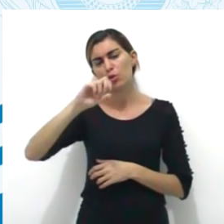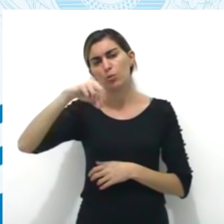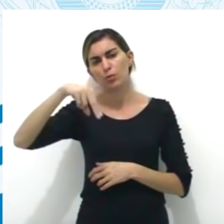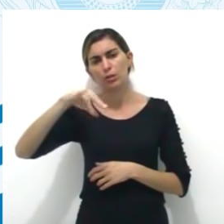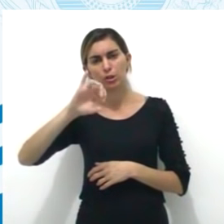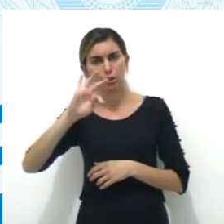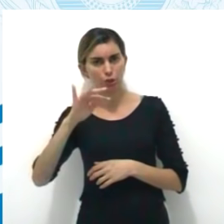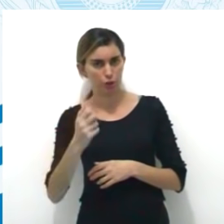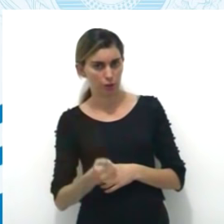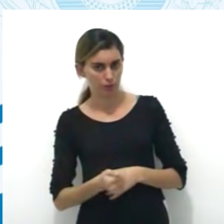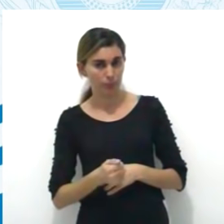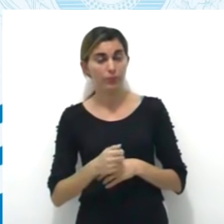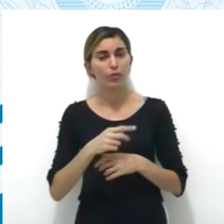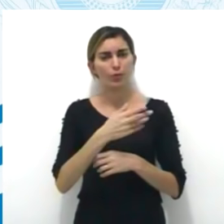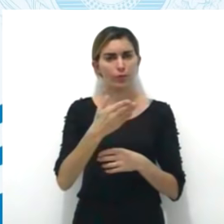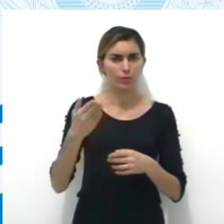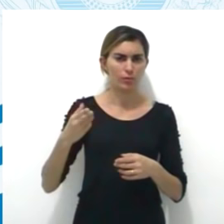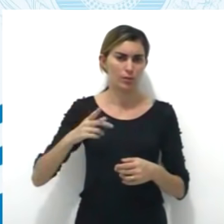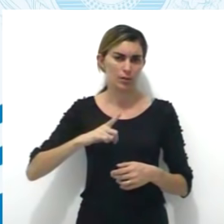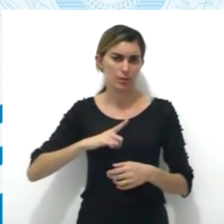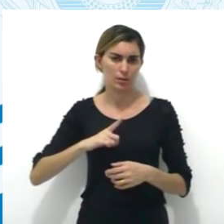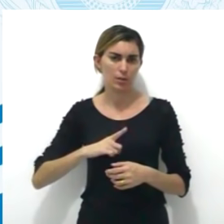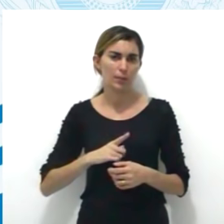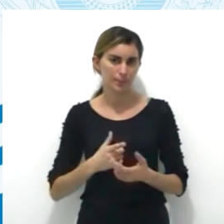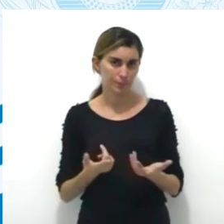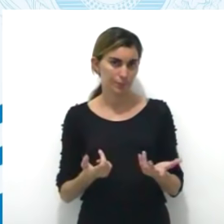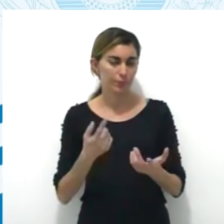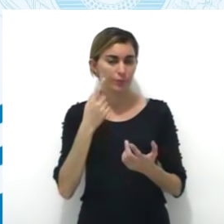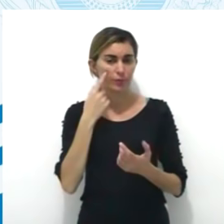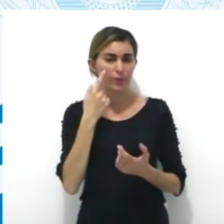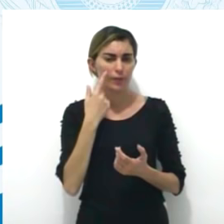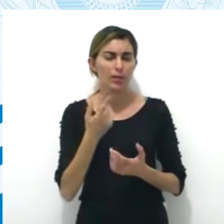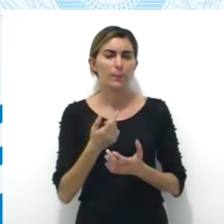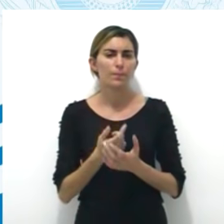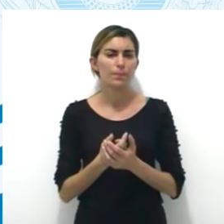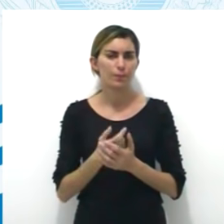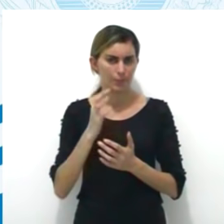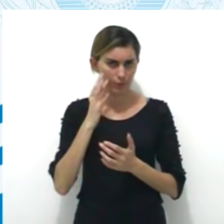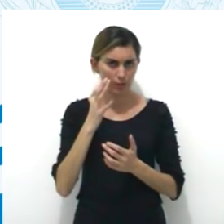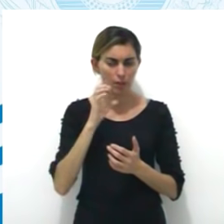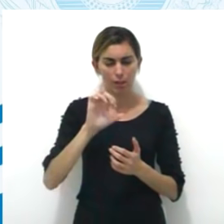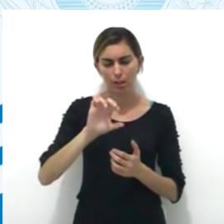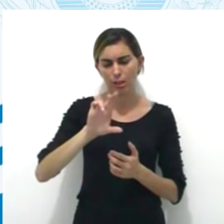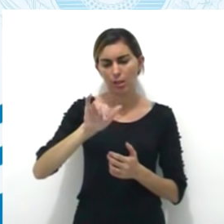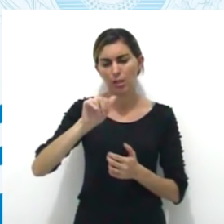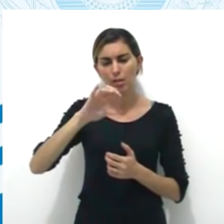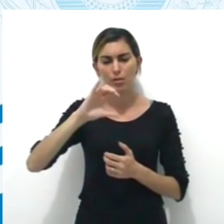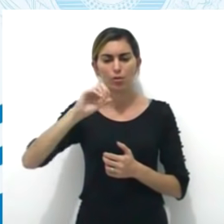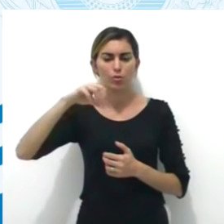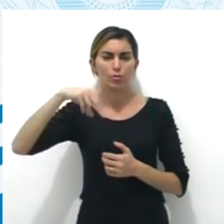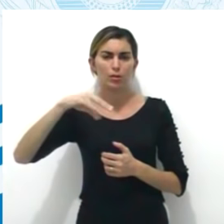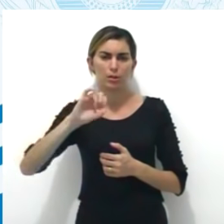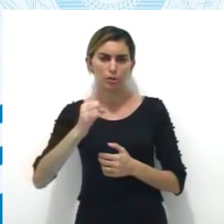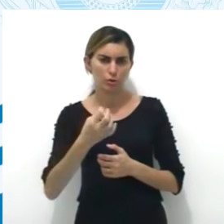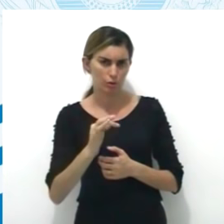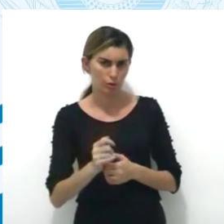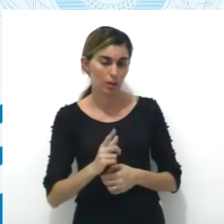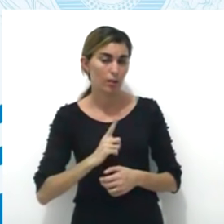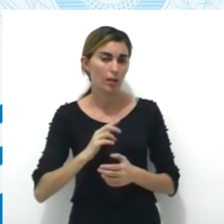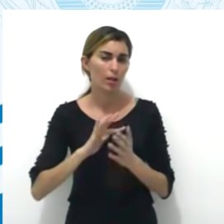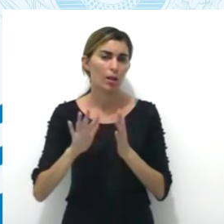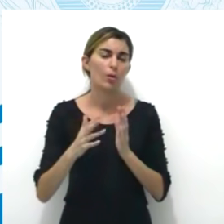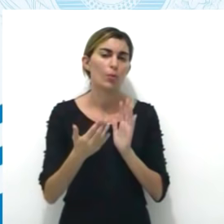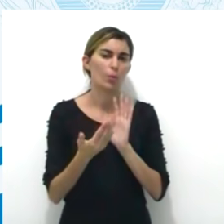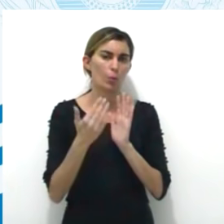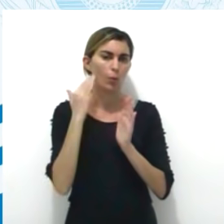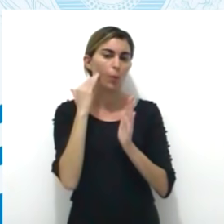criacionista. Então, aí vocês têm, na realidade, a teoria criacionista, que é uma teoria